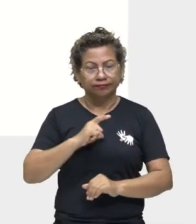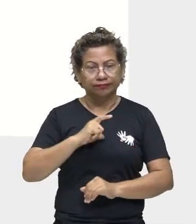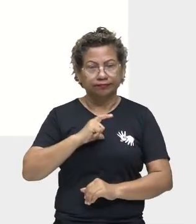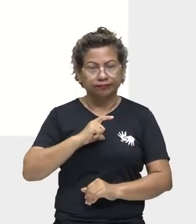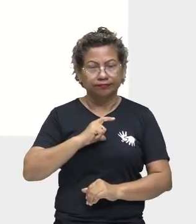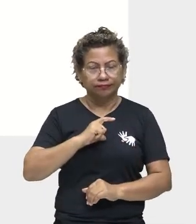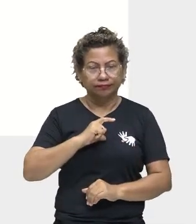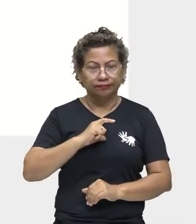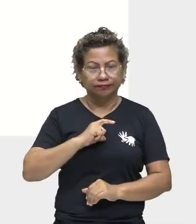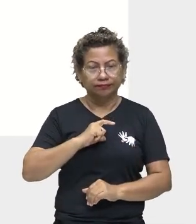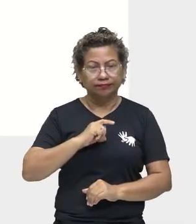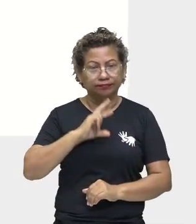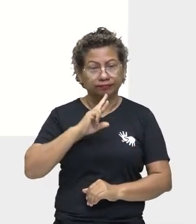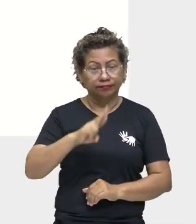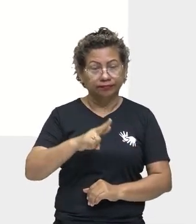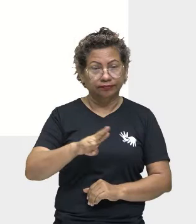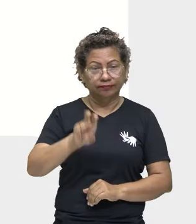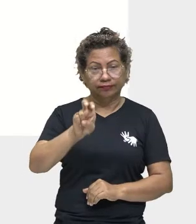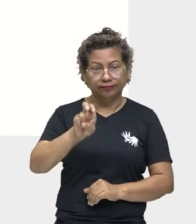520.